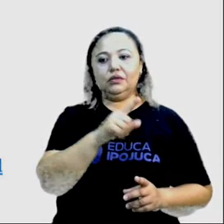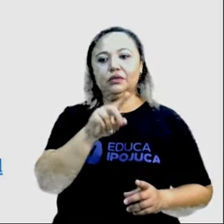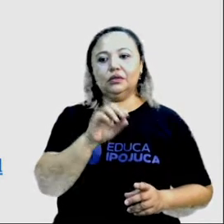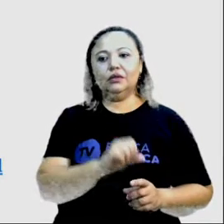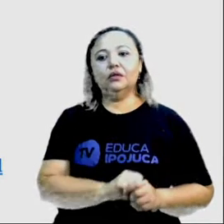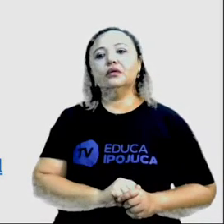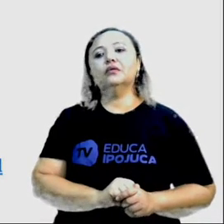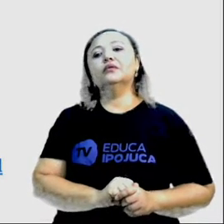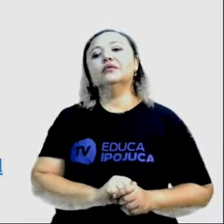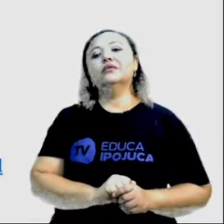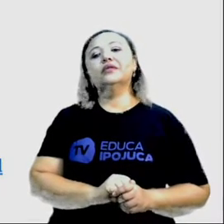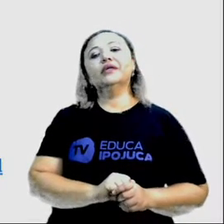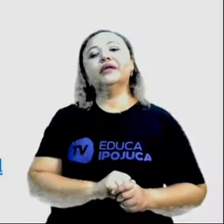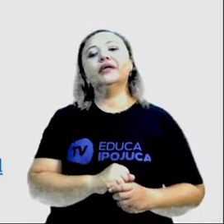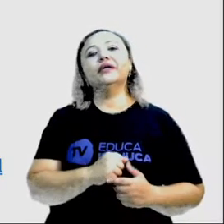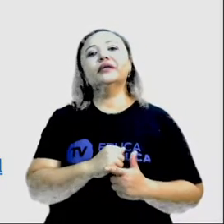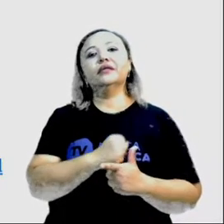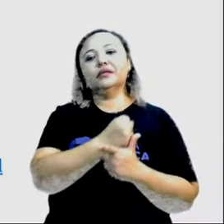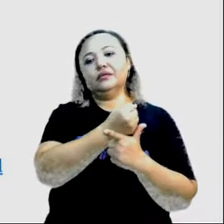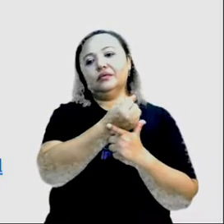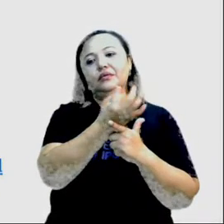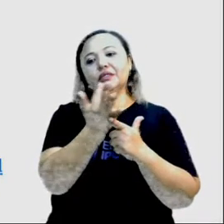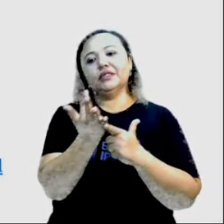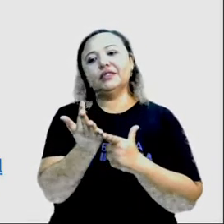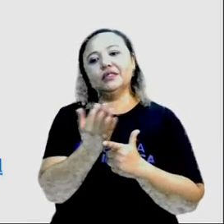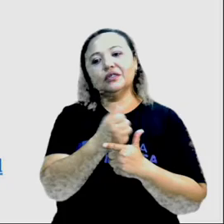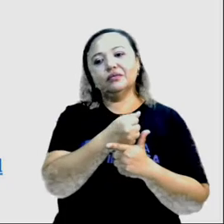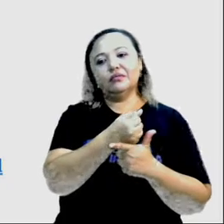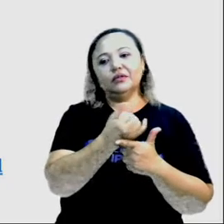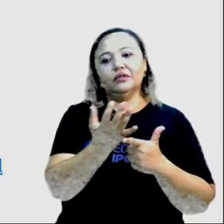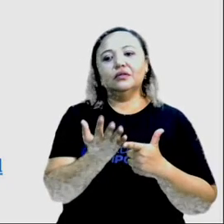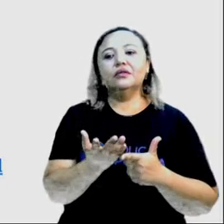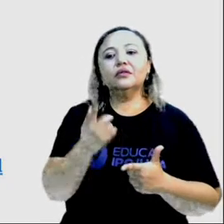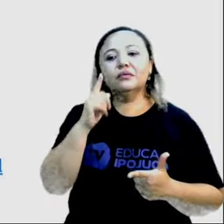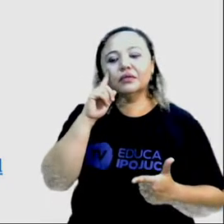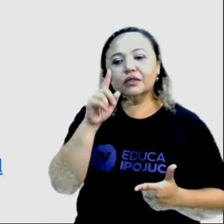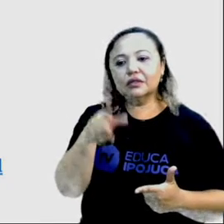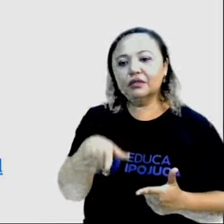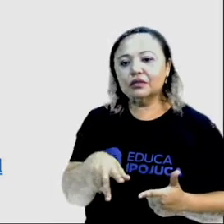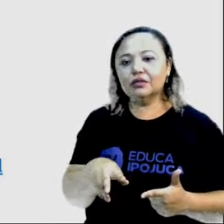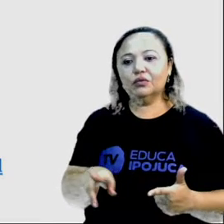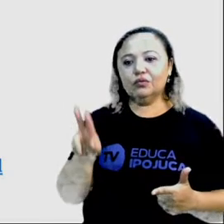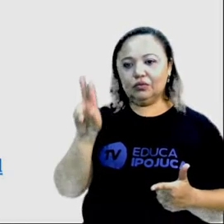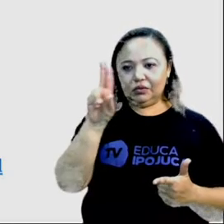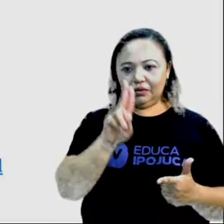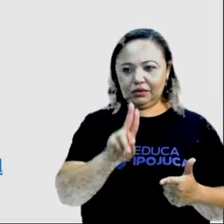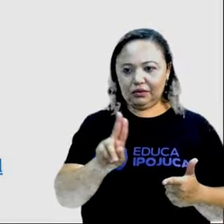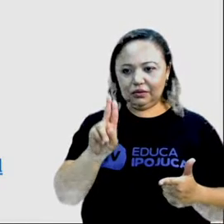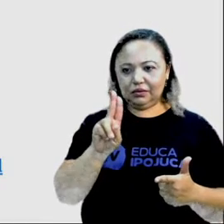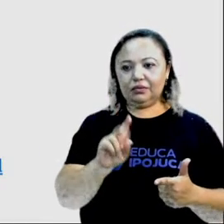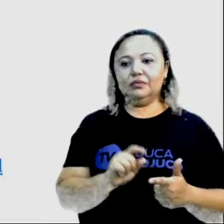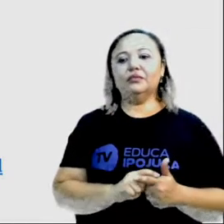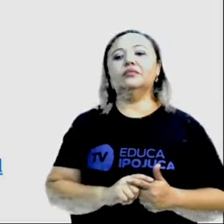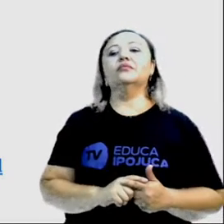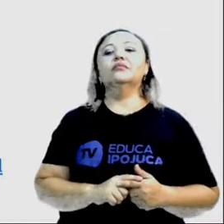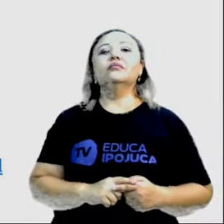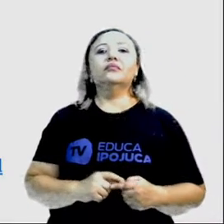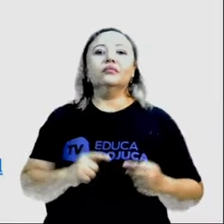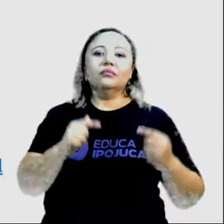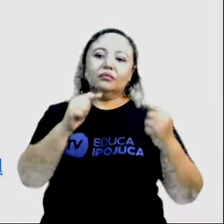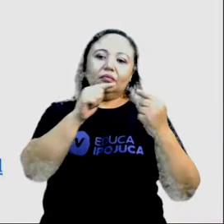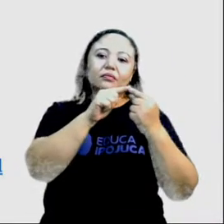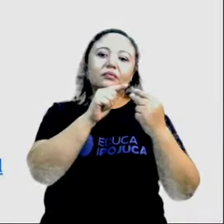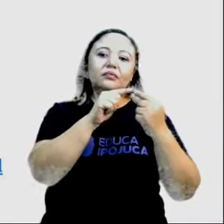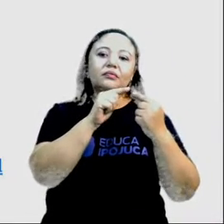números naturais que utilizamos para representar, tá, essa adição de objetos,